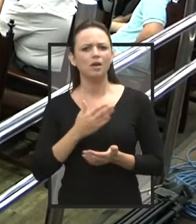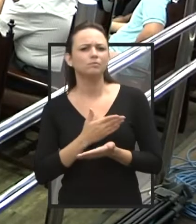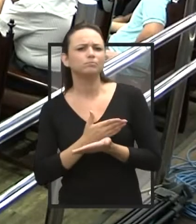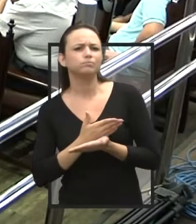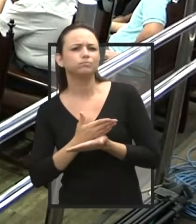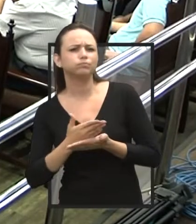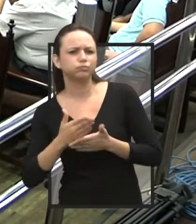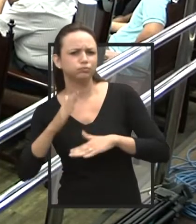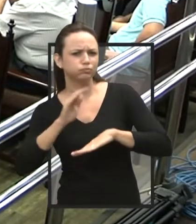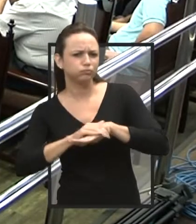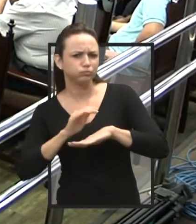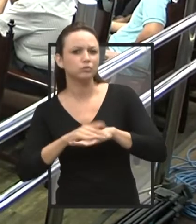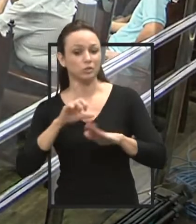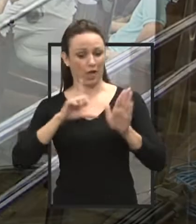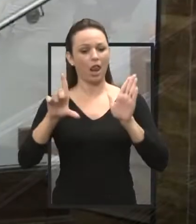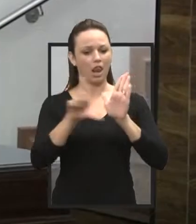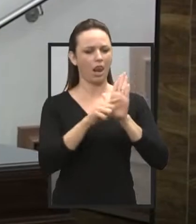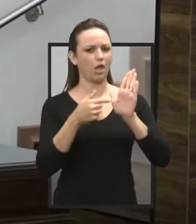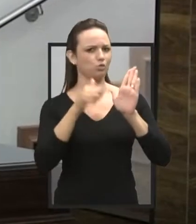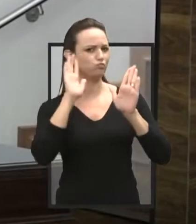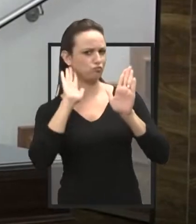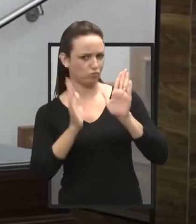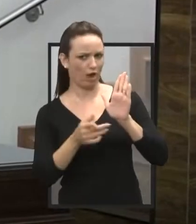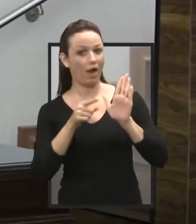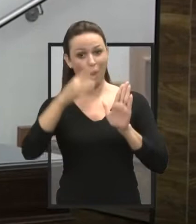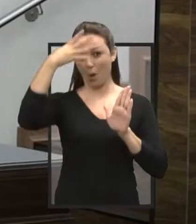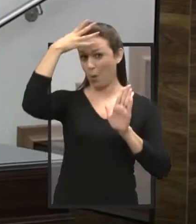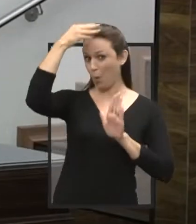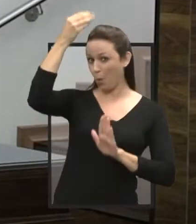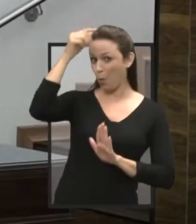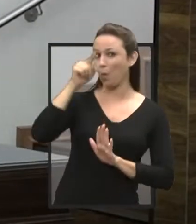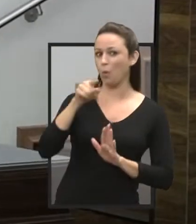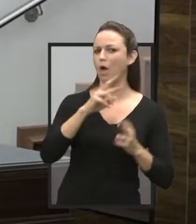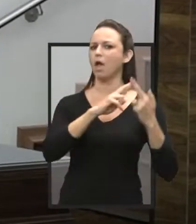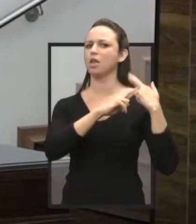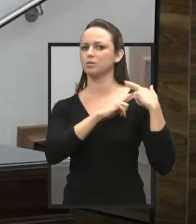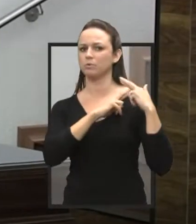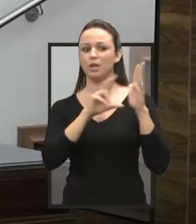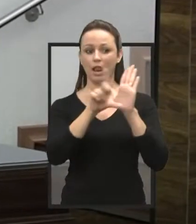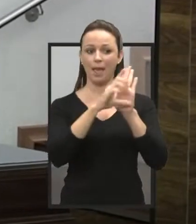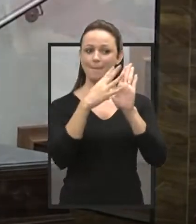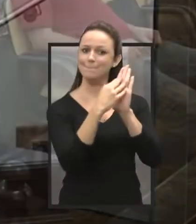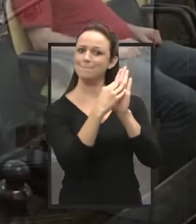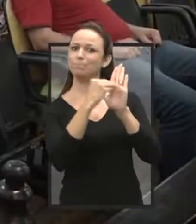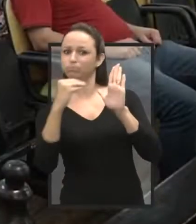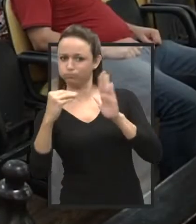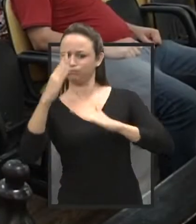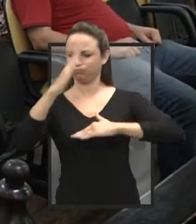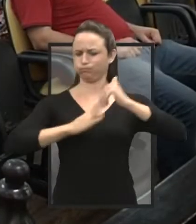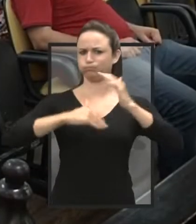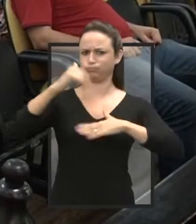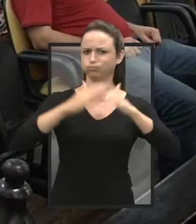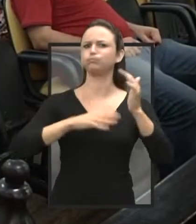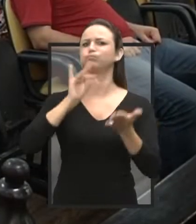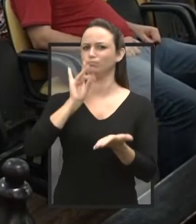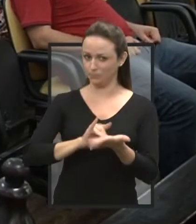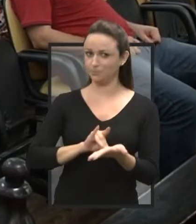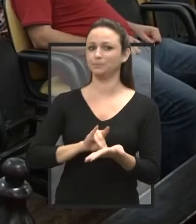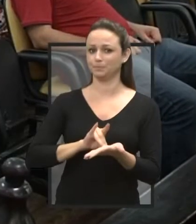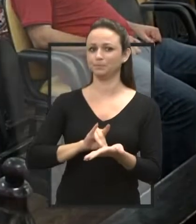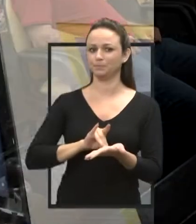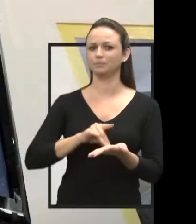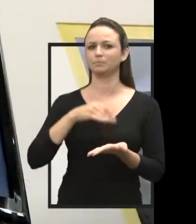já estava embasada em lei e Lucas Flores foi o responsável por tirar o projeto do papel e colocá-lo em